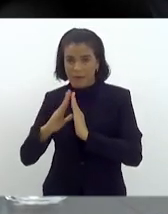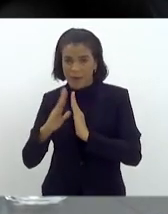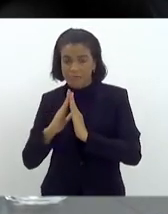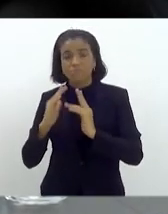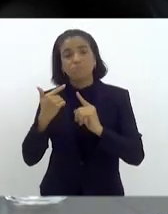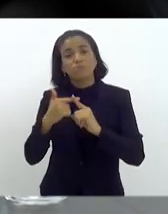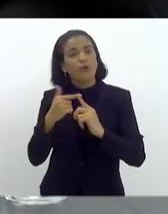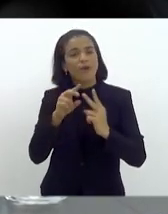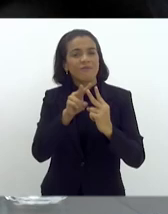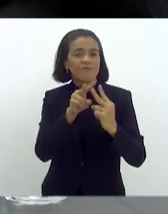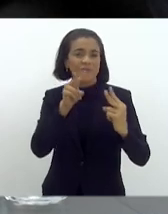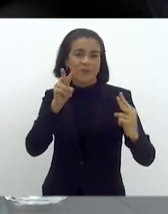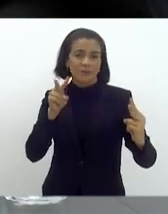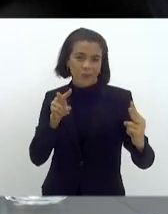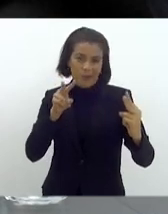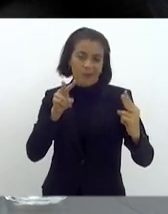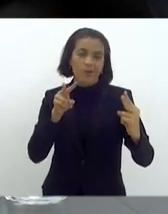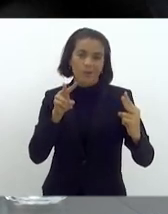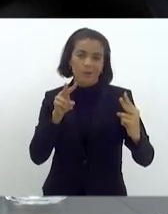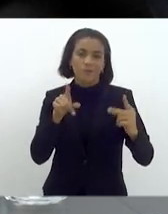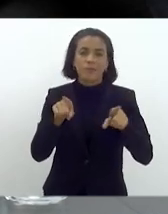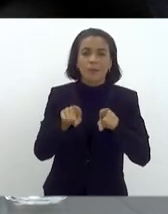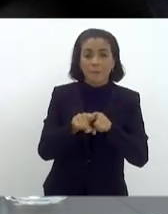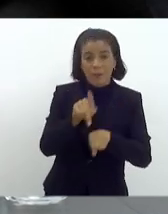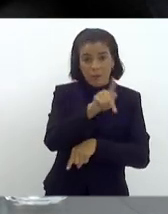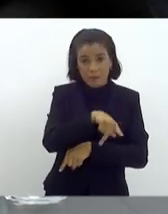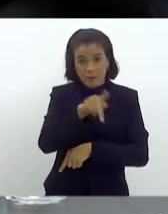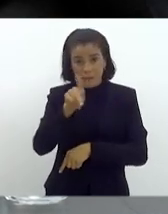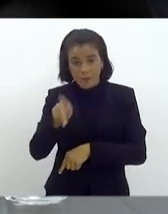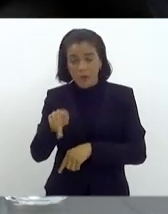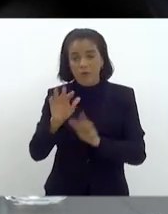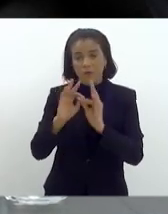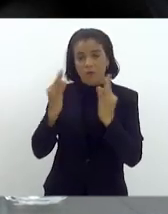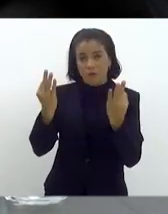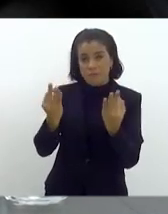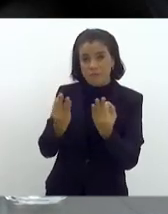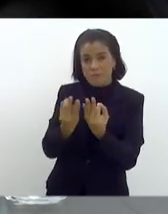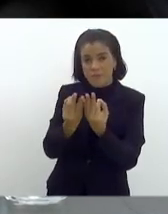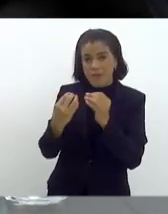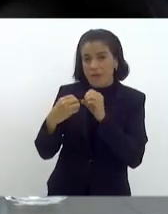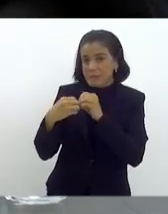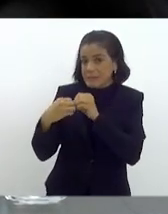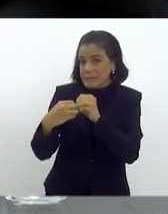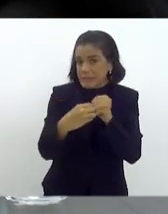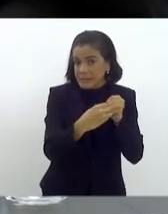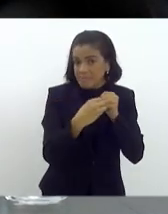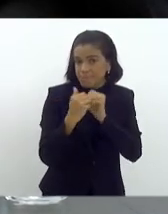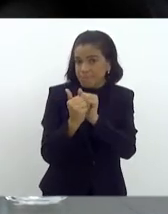meio virtual né dos pais dos professores né dos familiares mais próximos